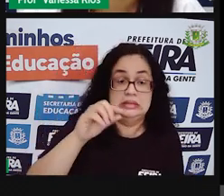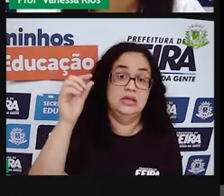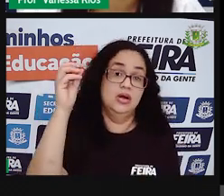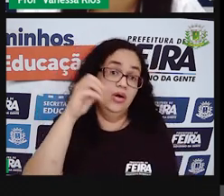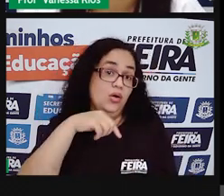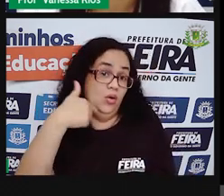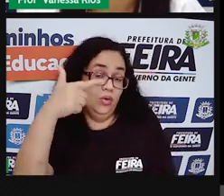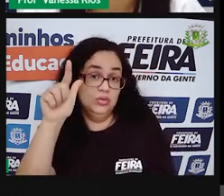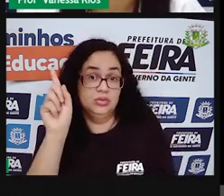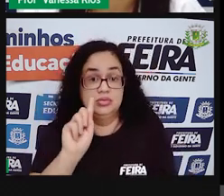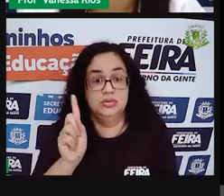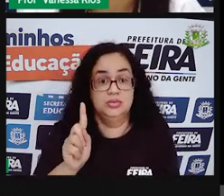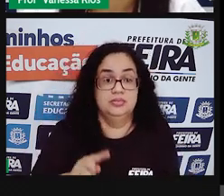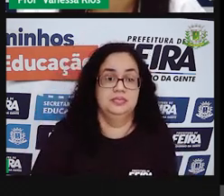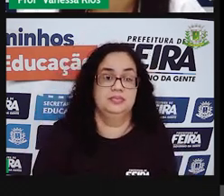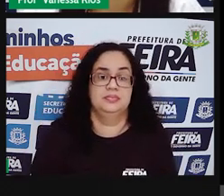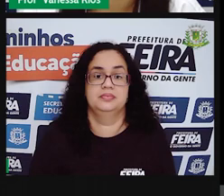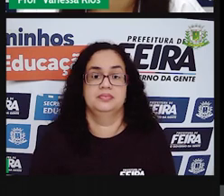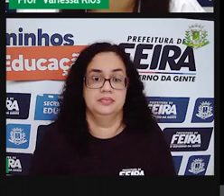menos resistentes.